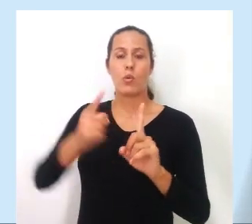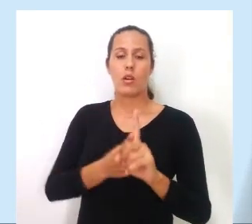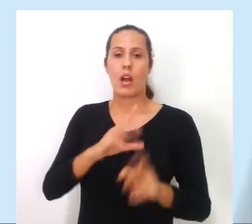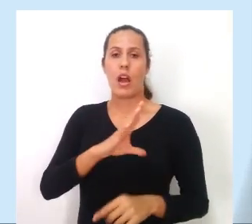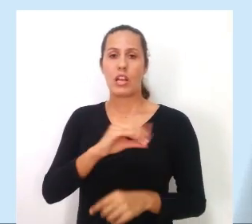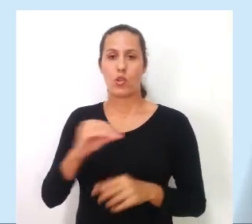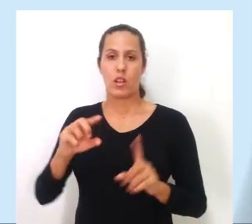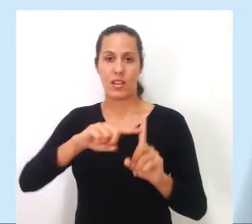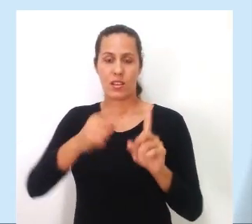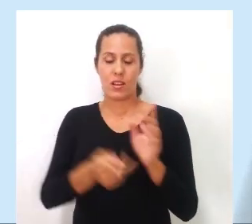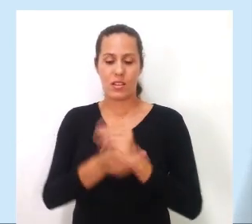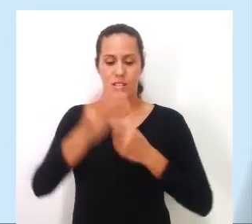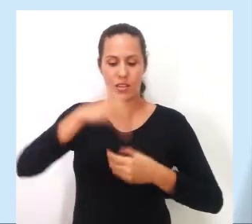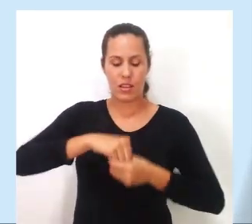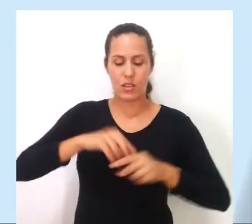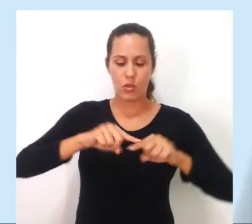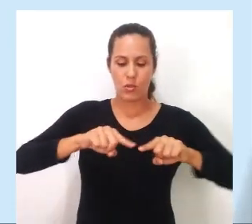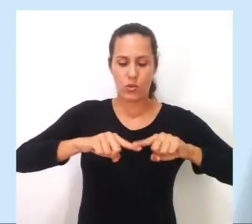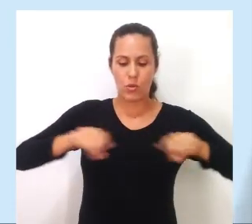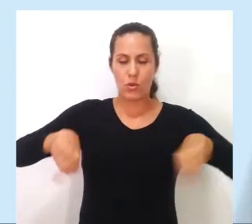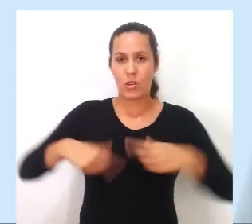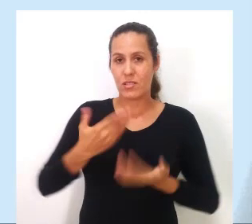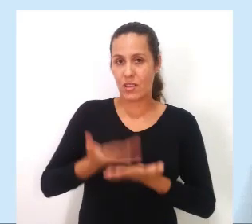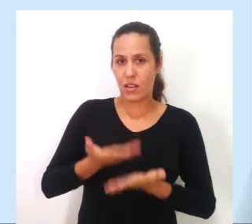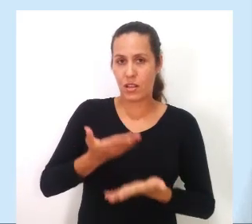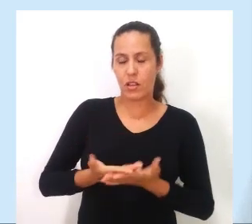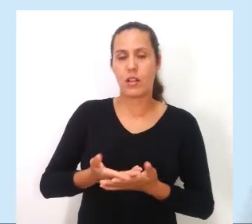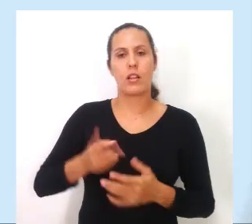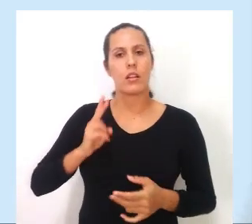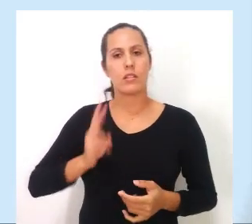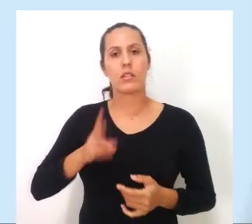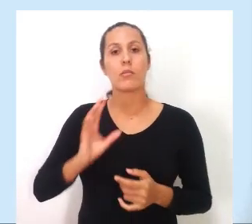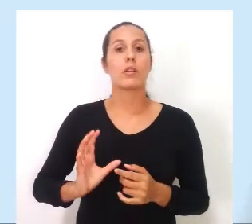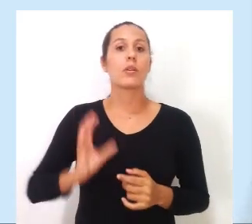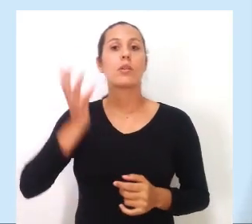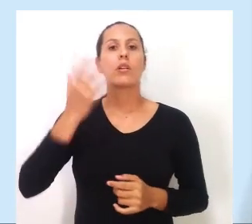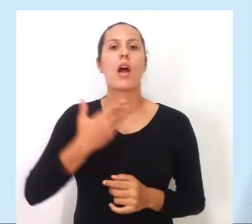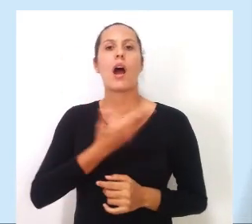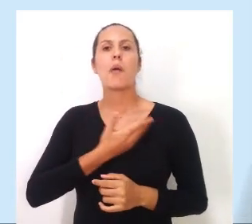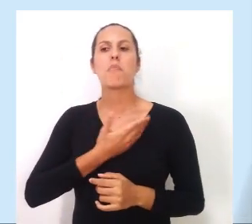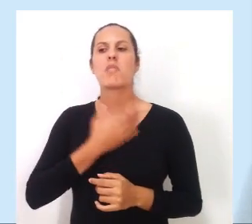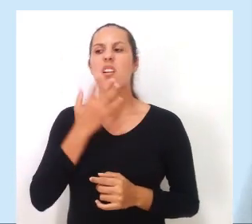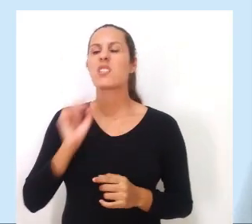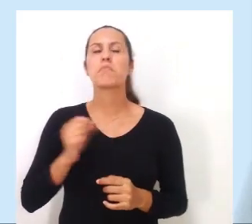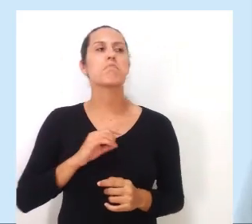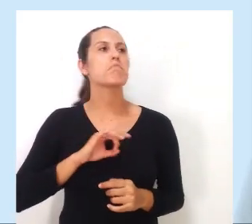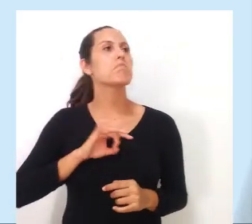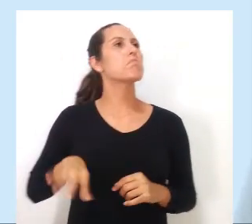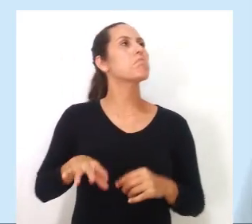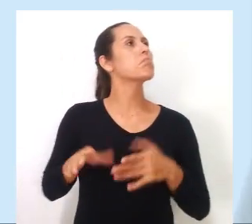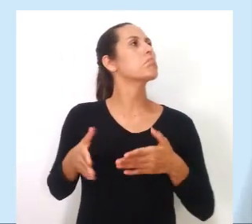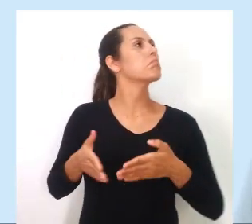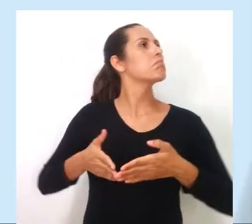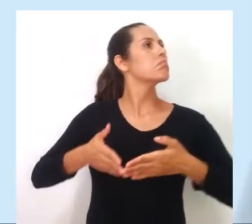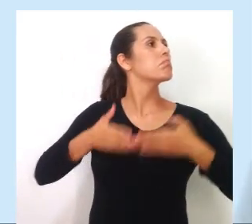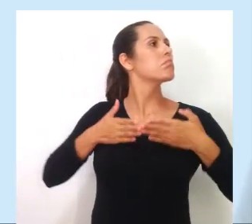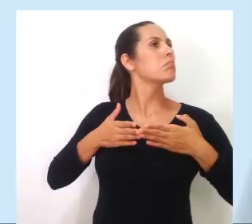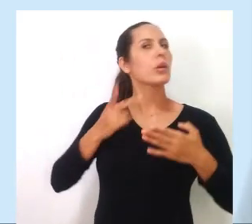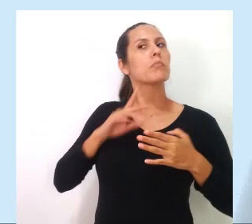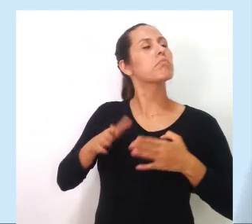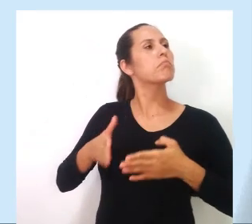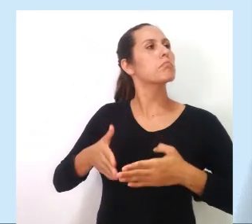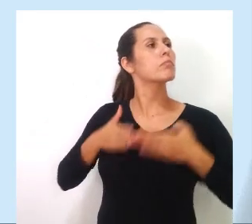que está grávida dentro da sala de aula, né, sempre se tem aquelas amiguinhas que se